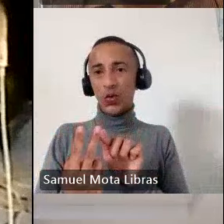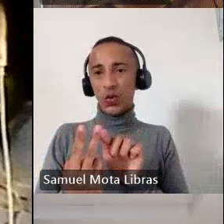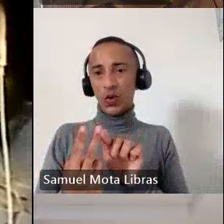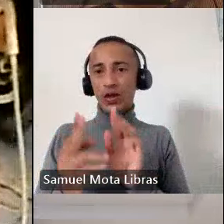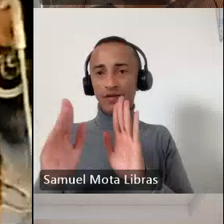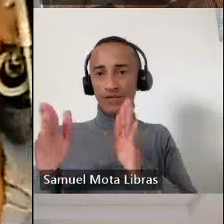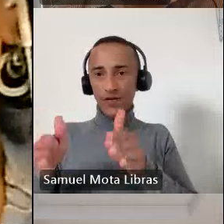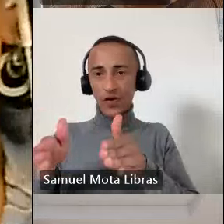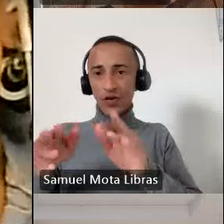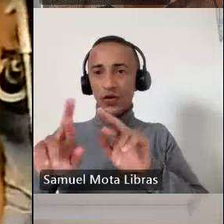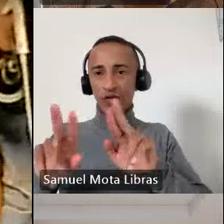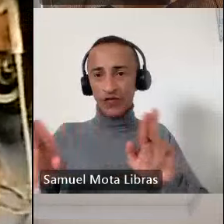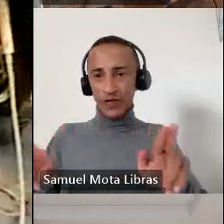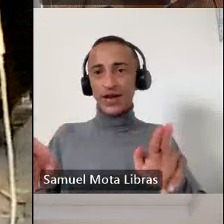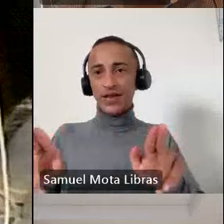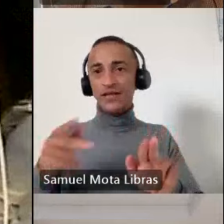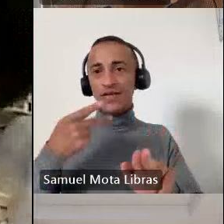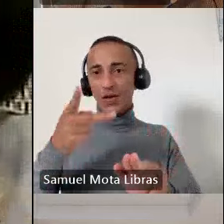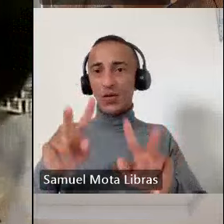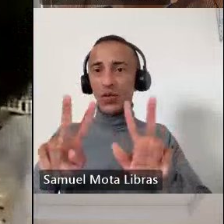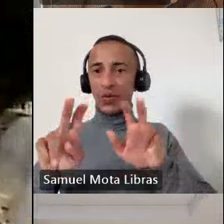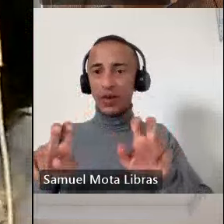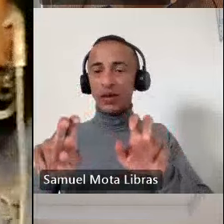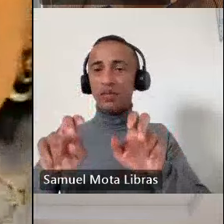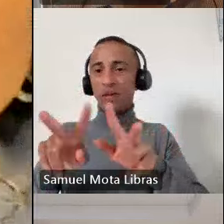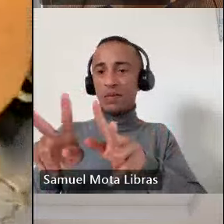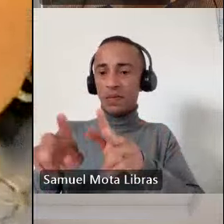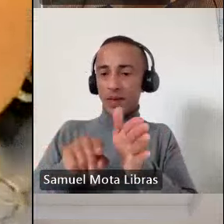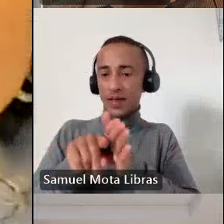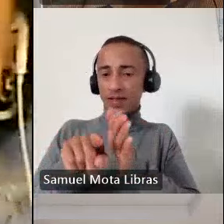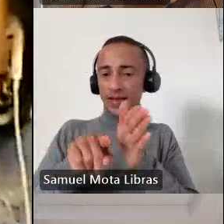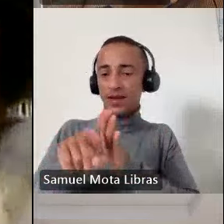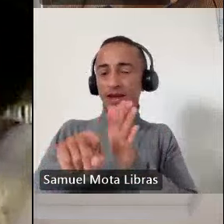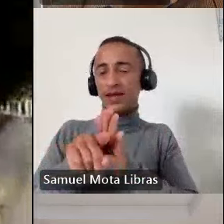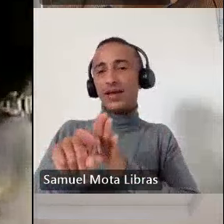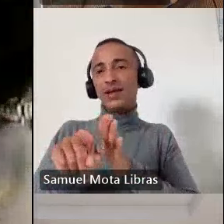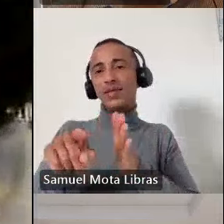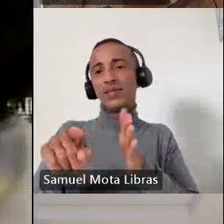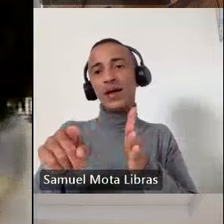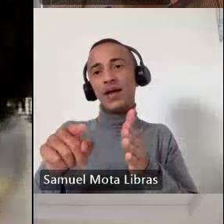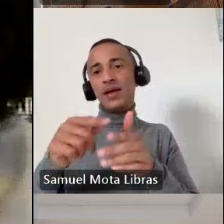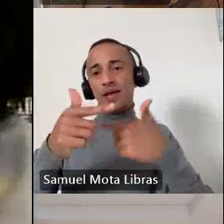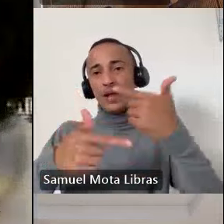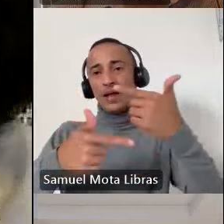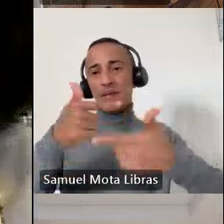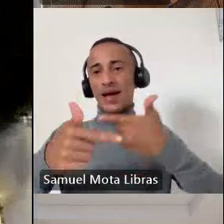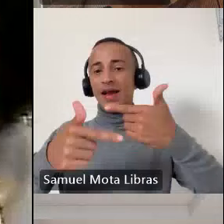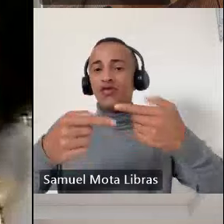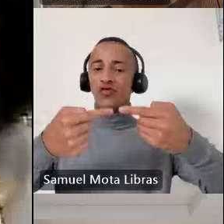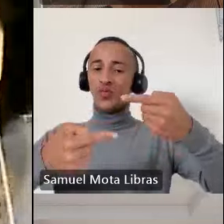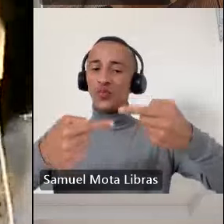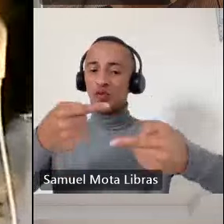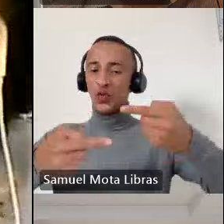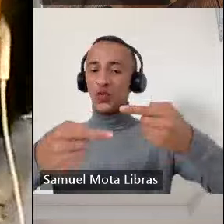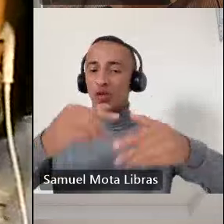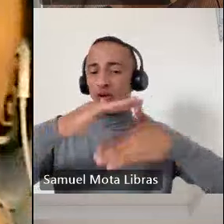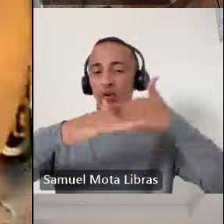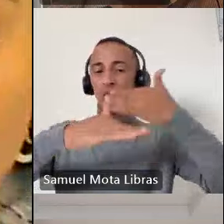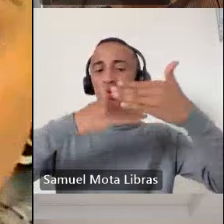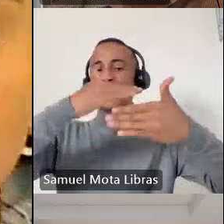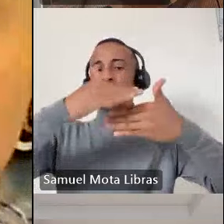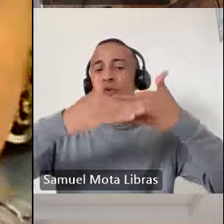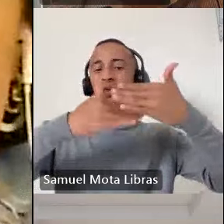que você falou a gente fala muito da coleta de evidência para construção de políticas públicas mais amplas né E aí vai ser qual que é por exemplo